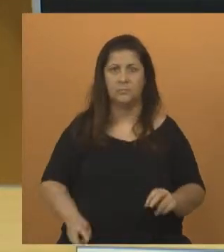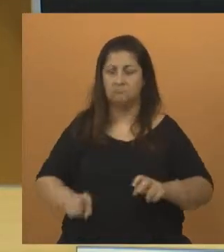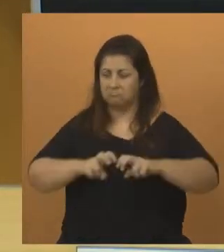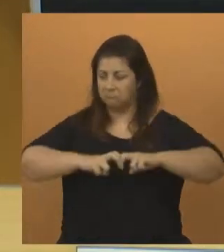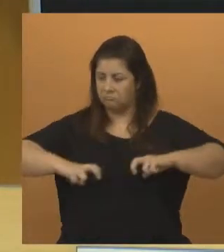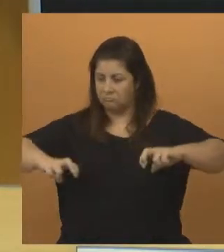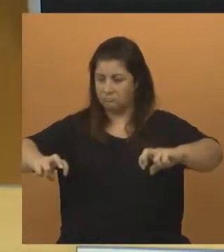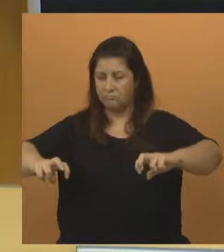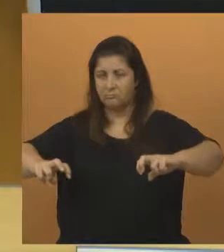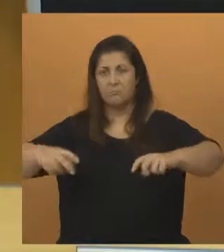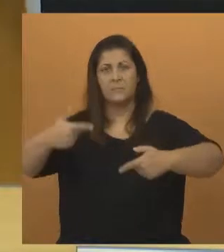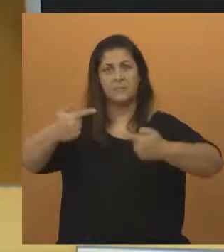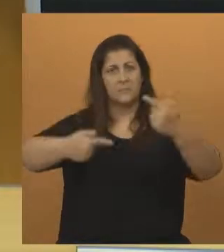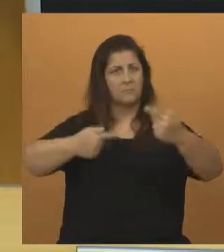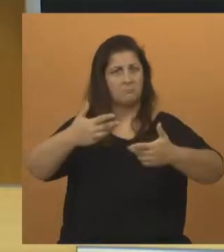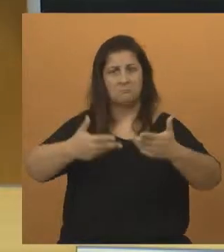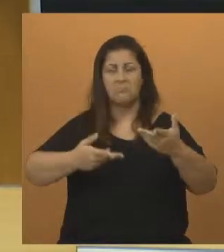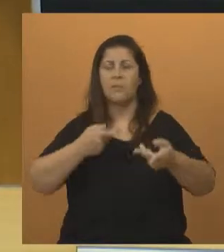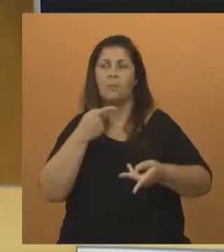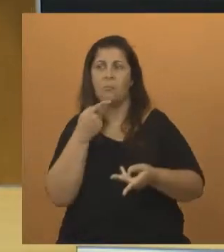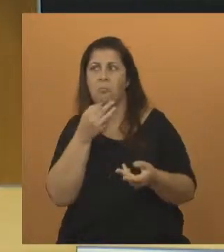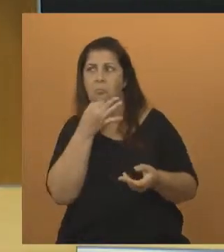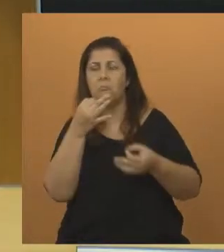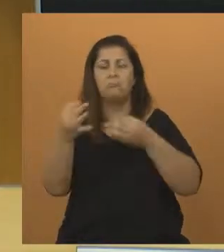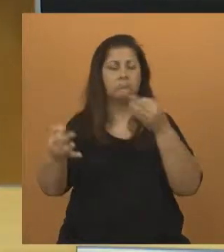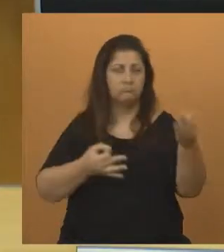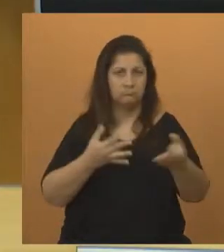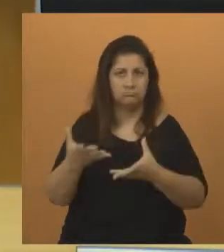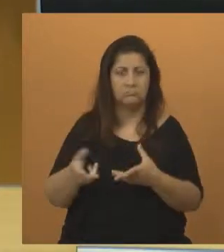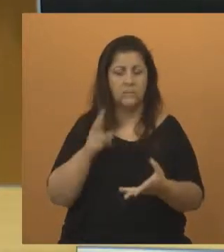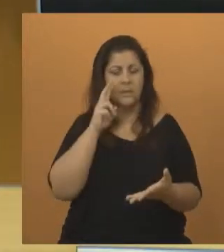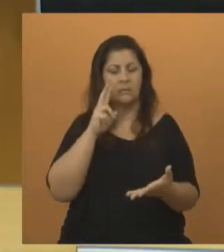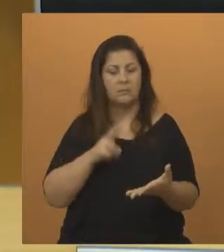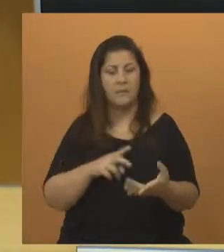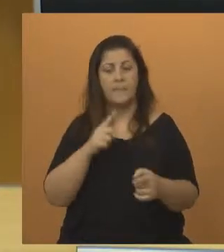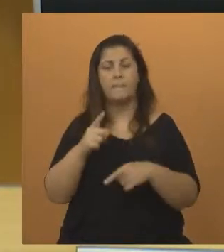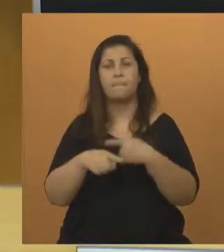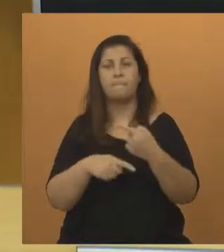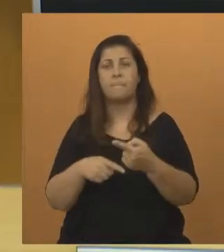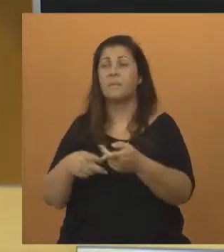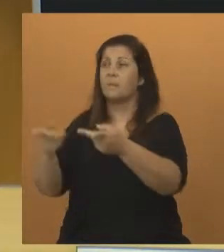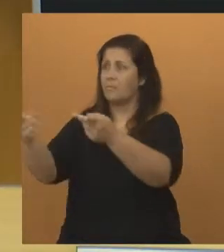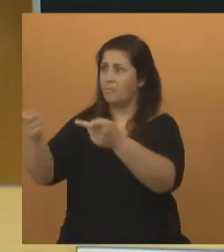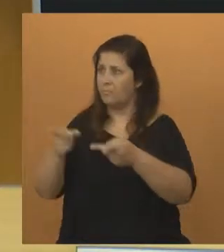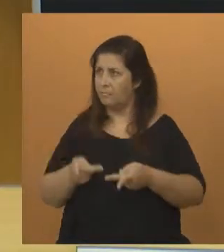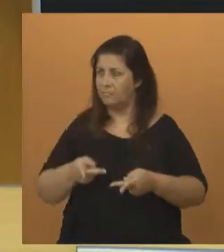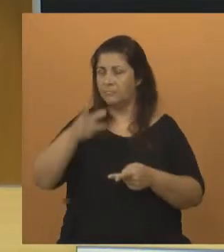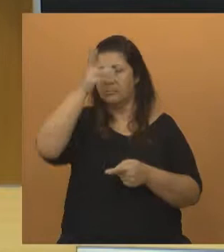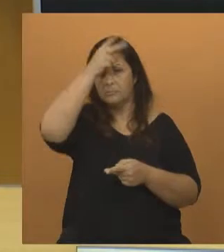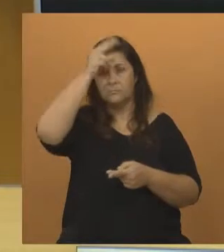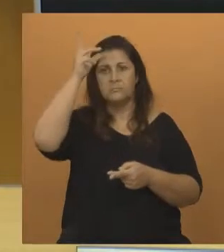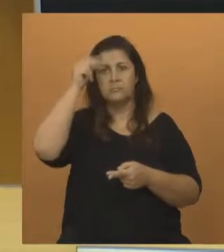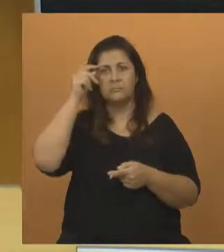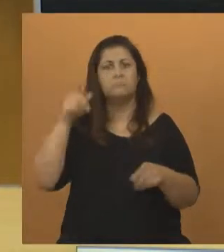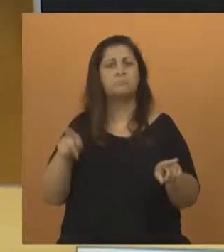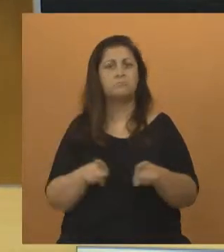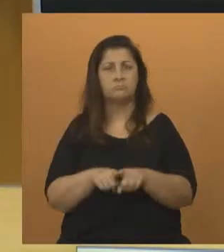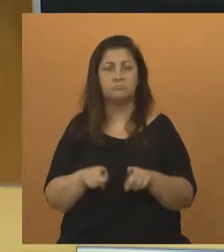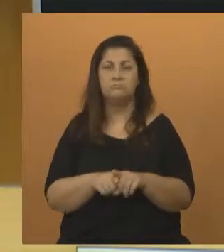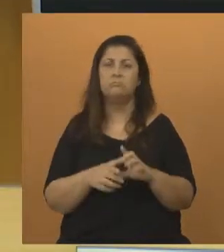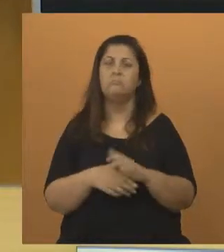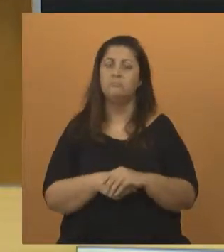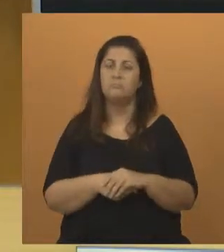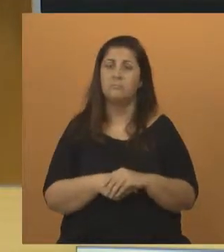mesa, discutimos o projeto, analisamos o projeto e depois convidamos o executivo também a participar da discussão e